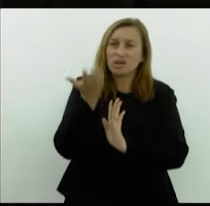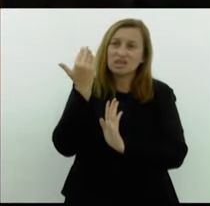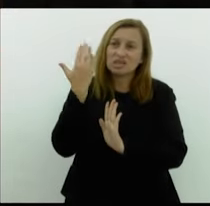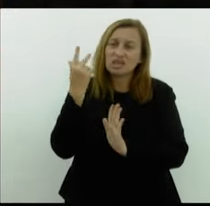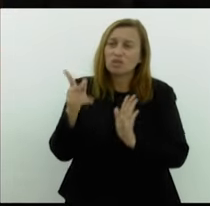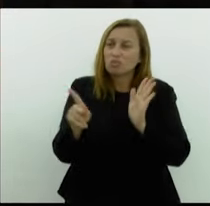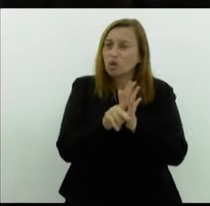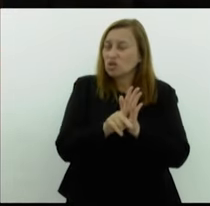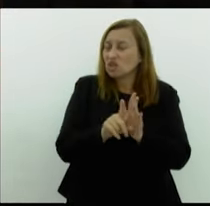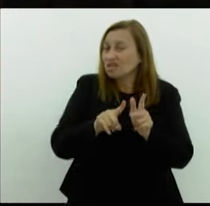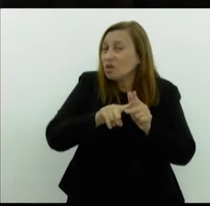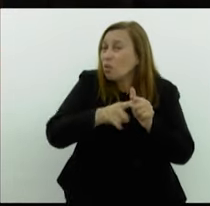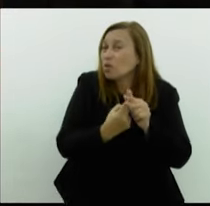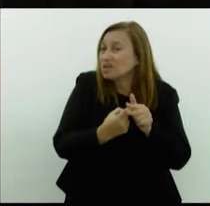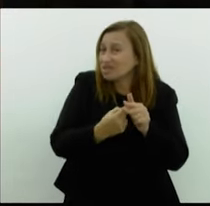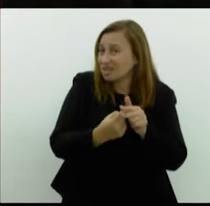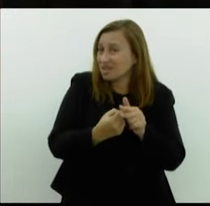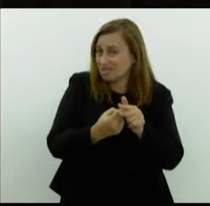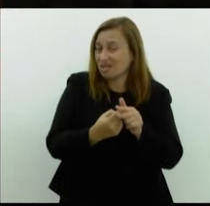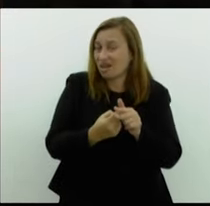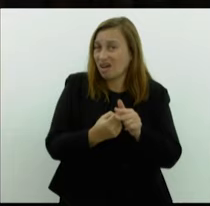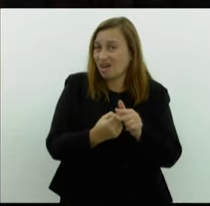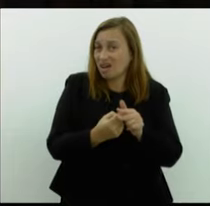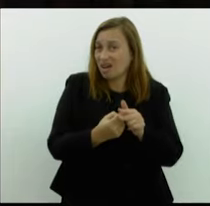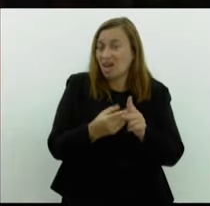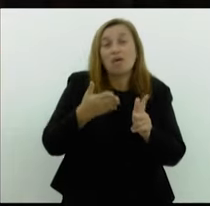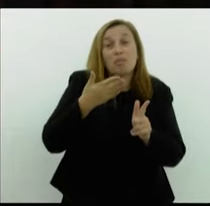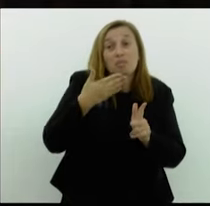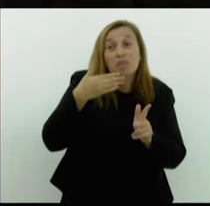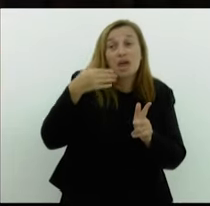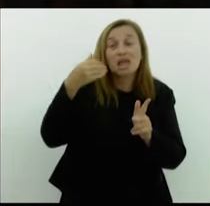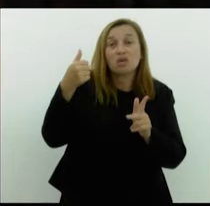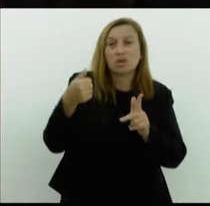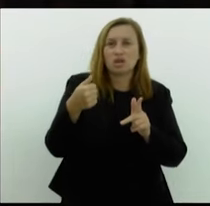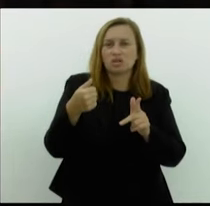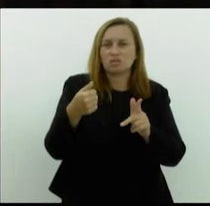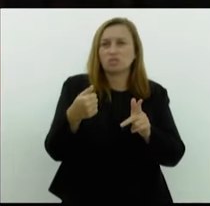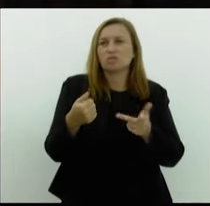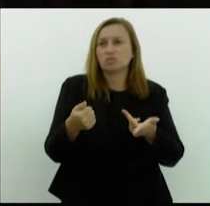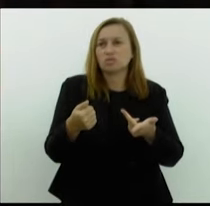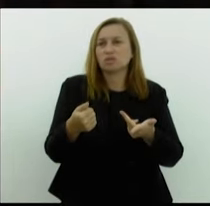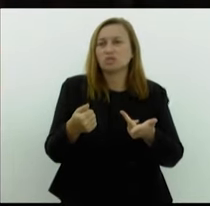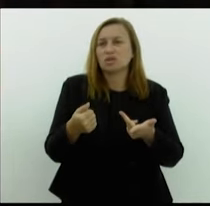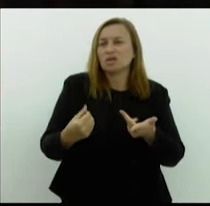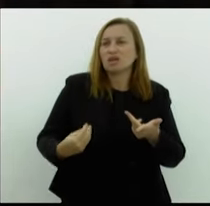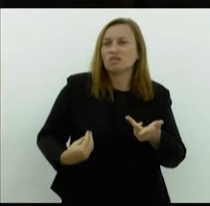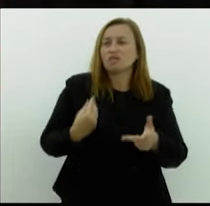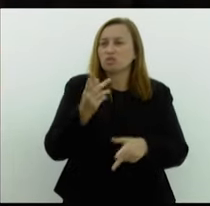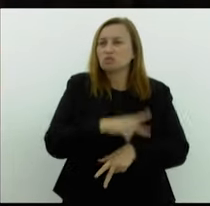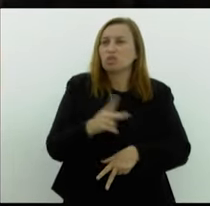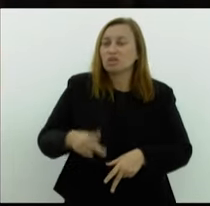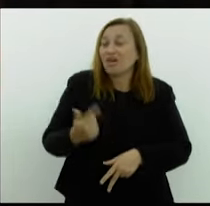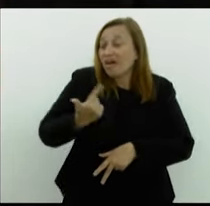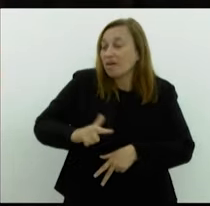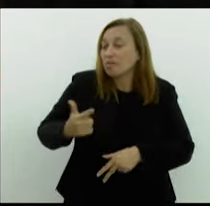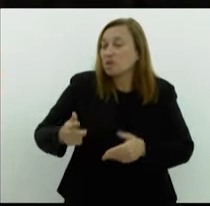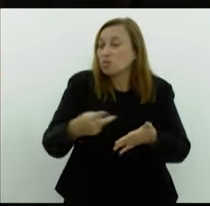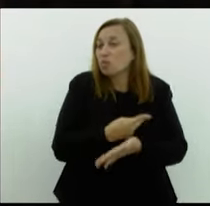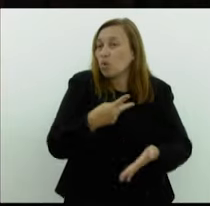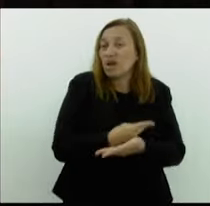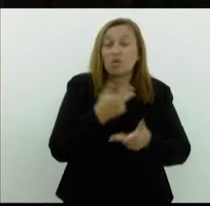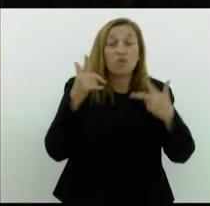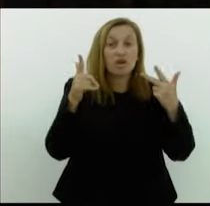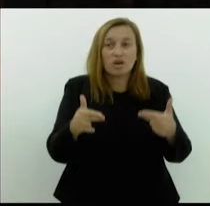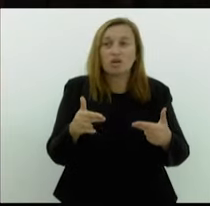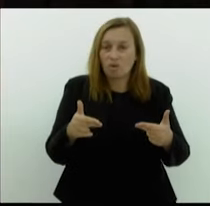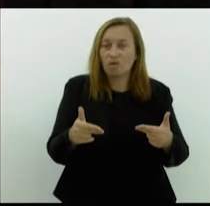ao invés de corrigir, amarrando melhor as contratações temporárias, o projeto continua repetindo os mesmos erros,